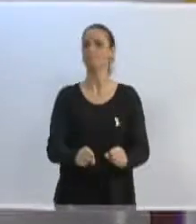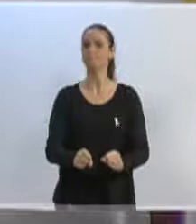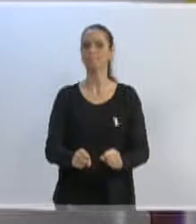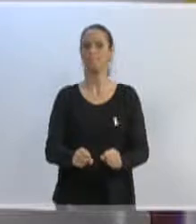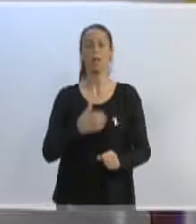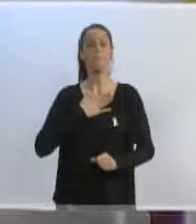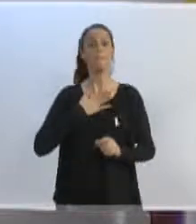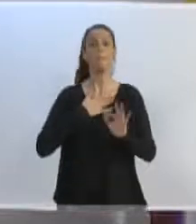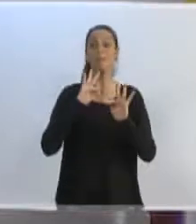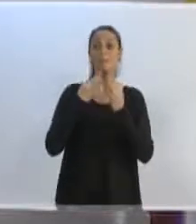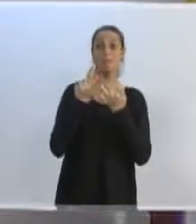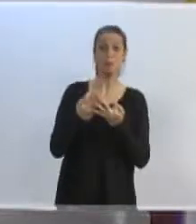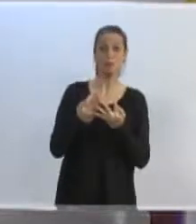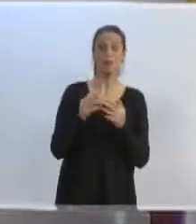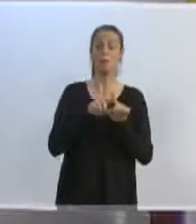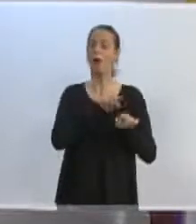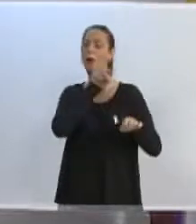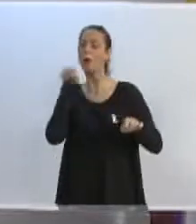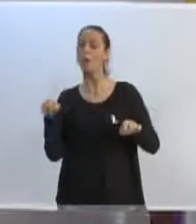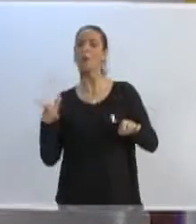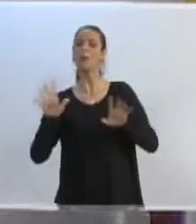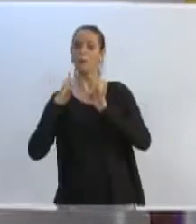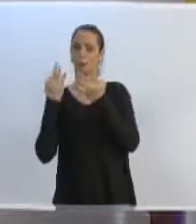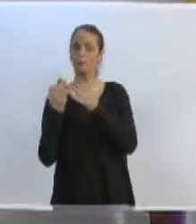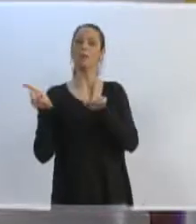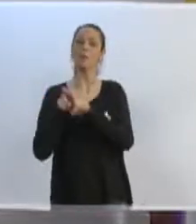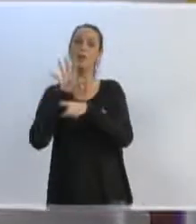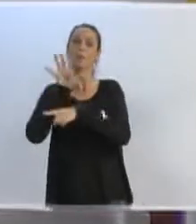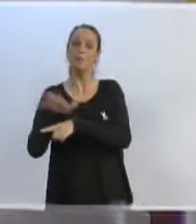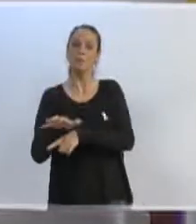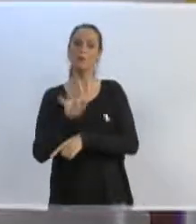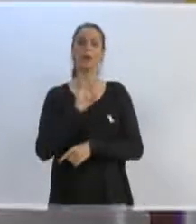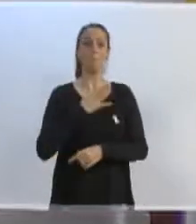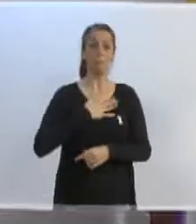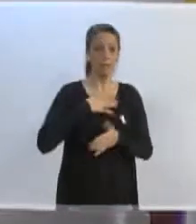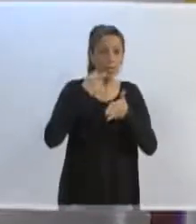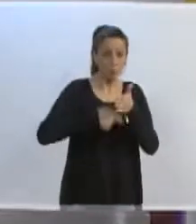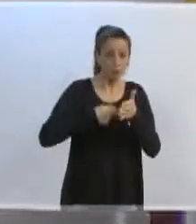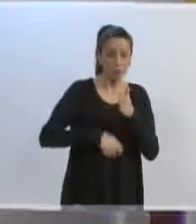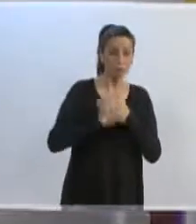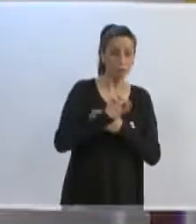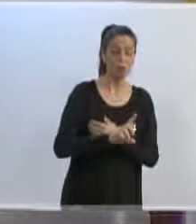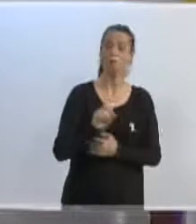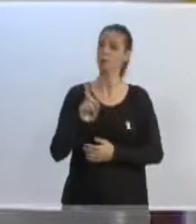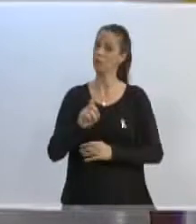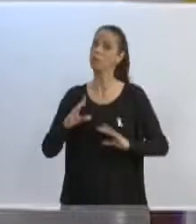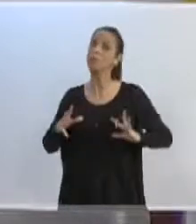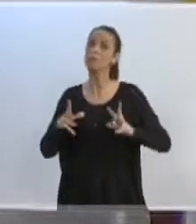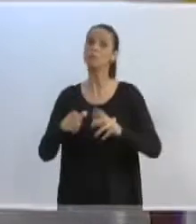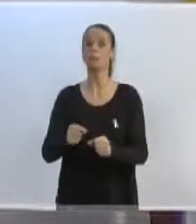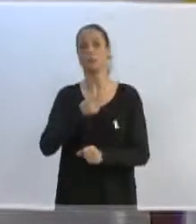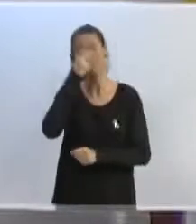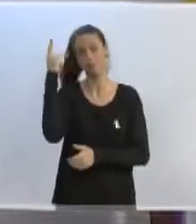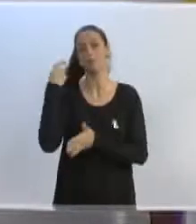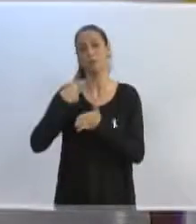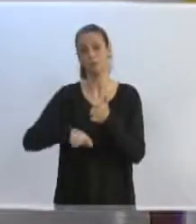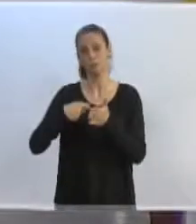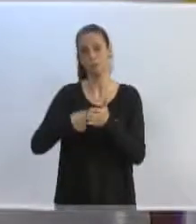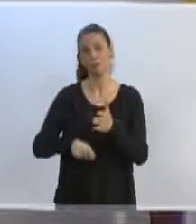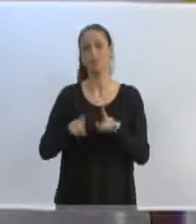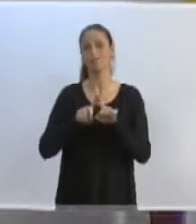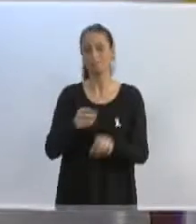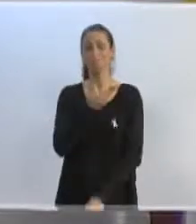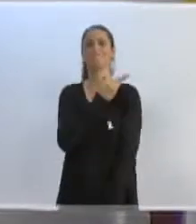Afeta a minha família, mas afeta a família de muita gente. Não é só a minha luta, é a luta de todo mundo. O preconceito ainda é